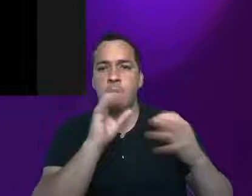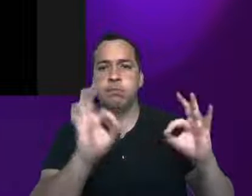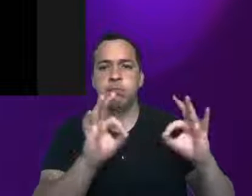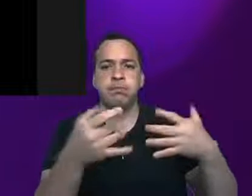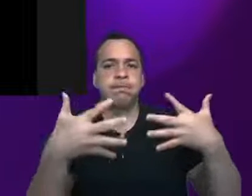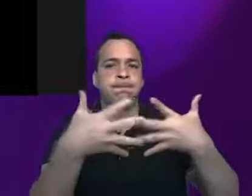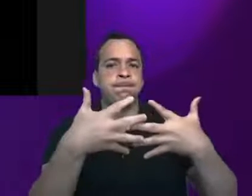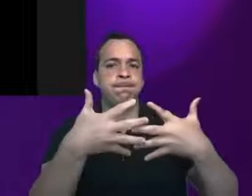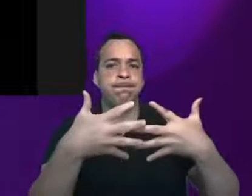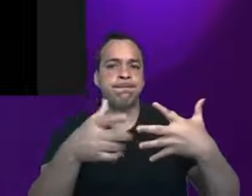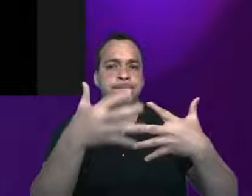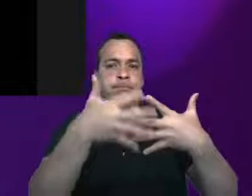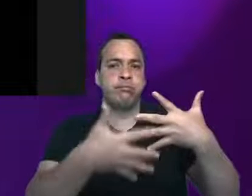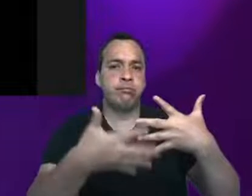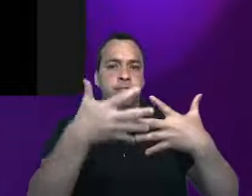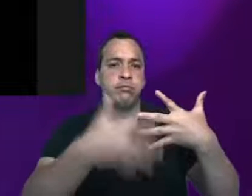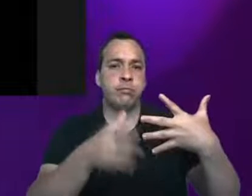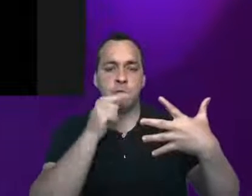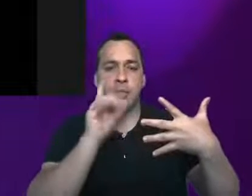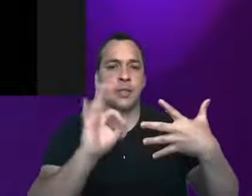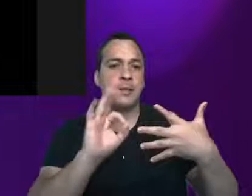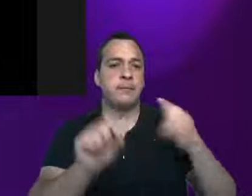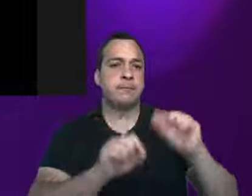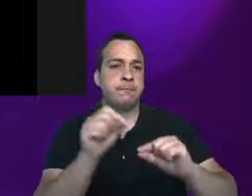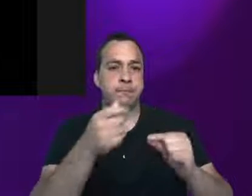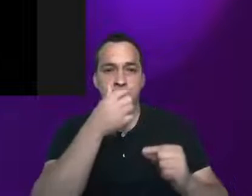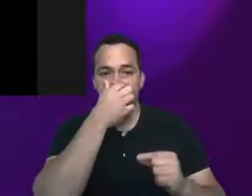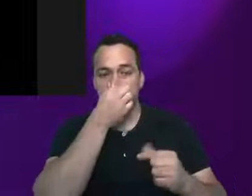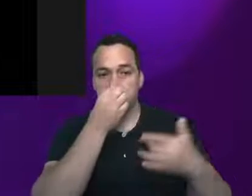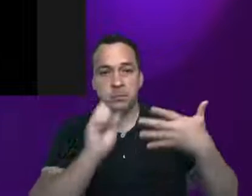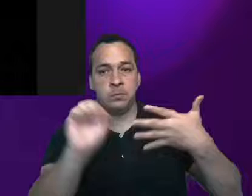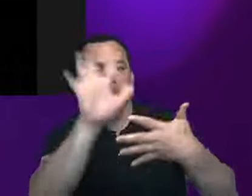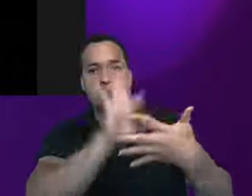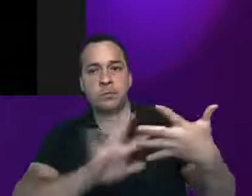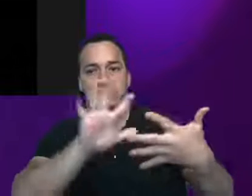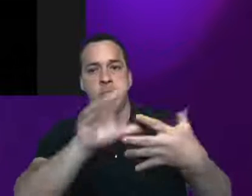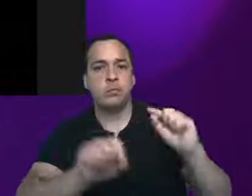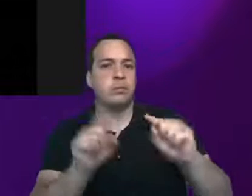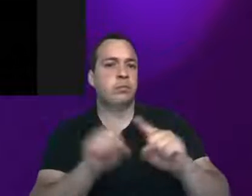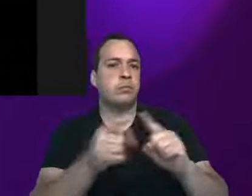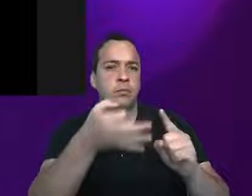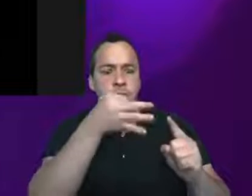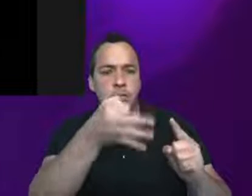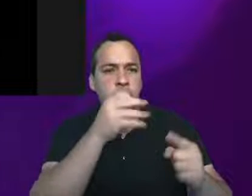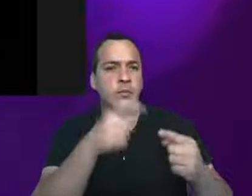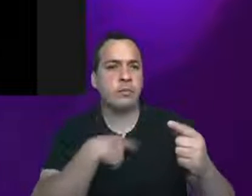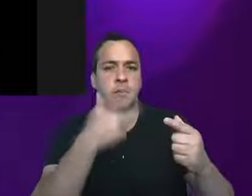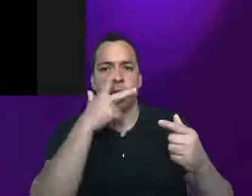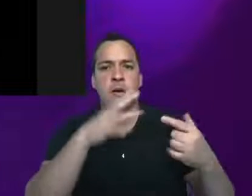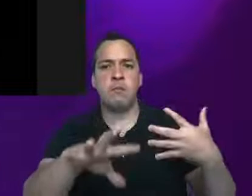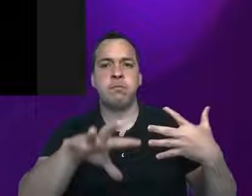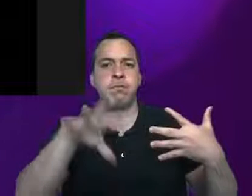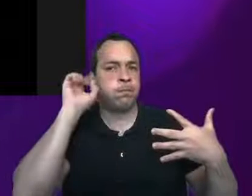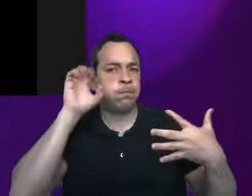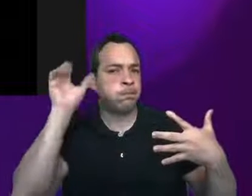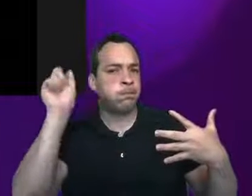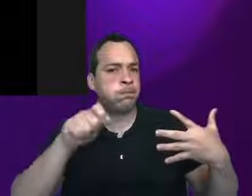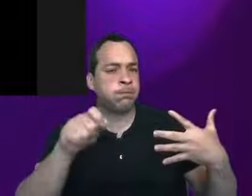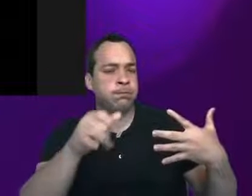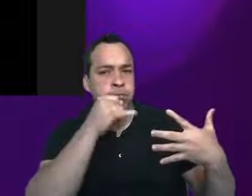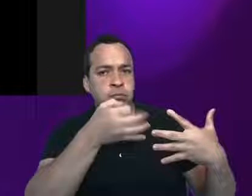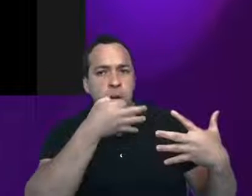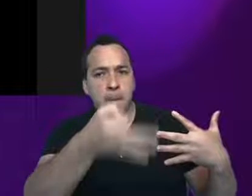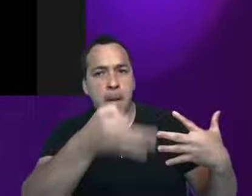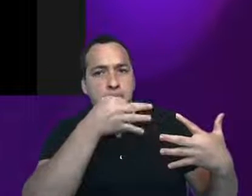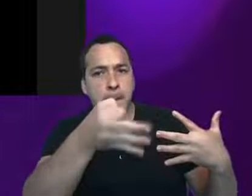espaço interlobular. Então, esse som, ele bate e volta. E com isso eu tenho o eco da